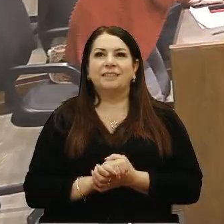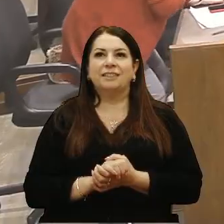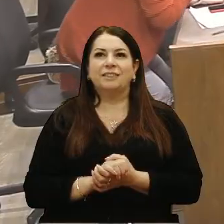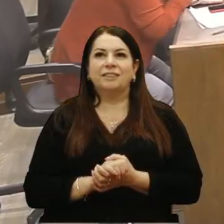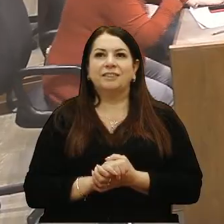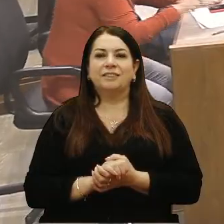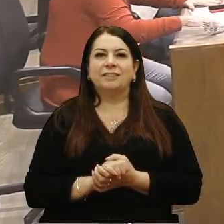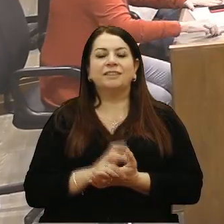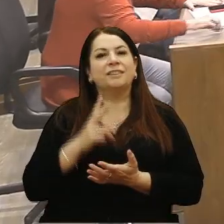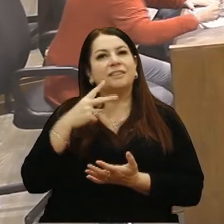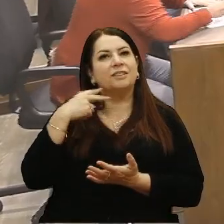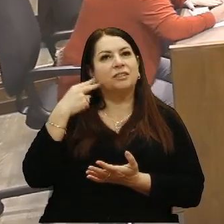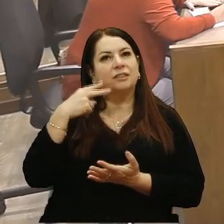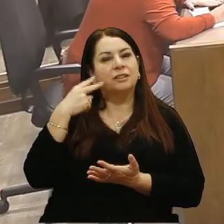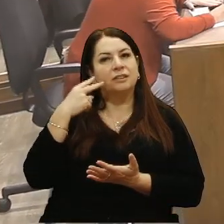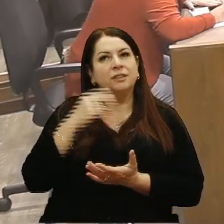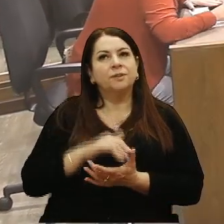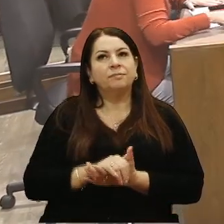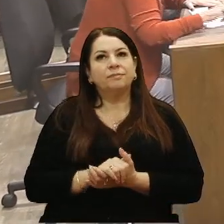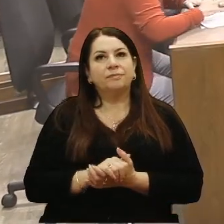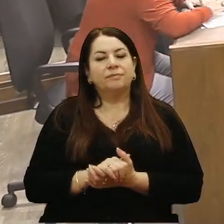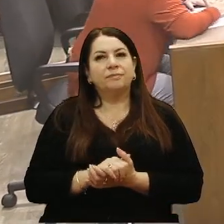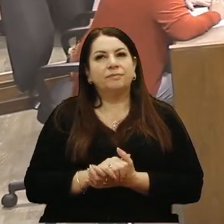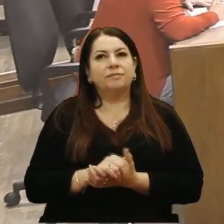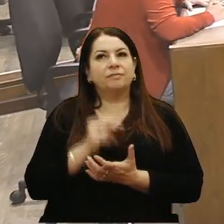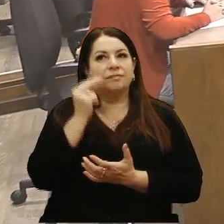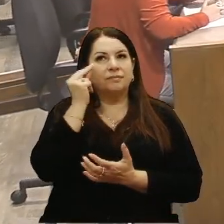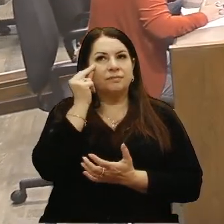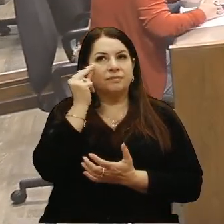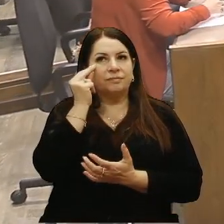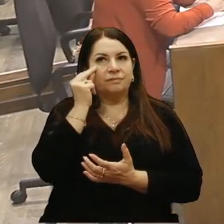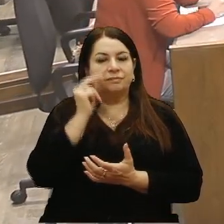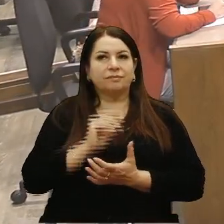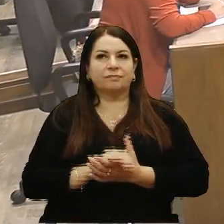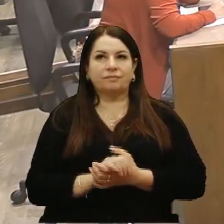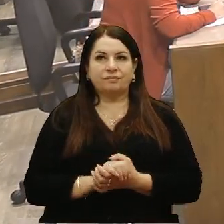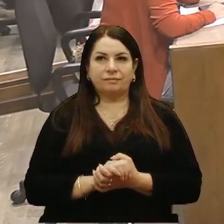Com a palavra, vereador Cláudio Libardi.